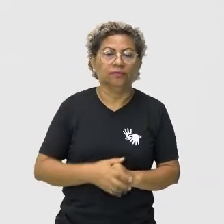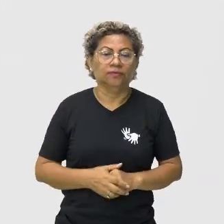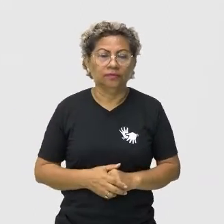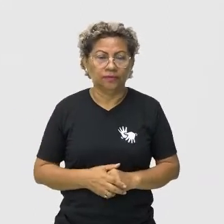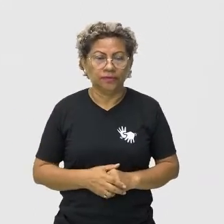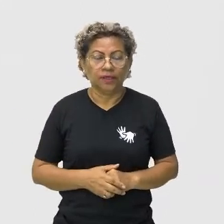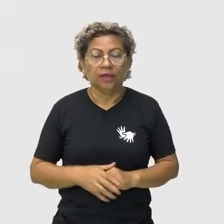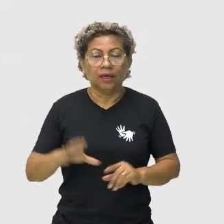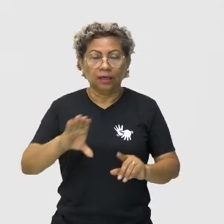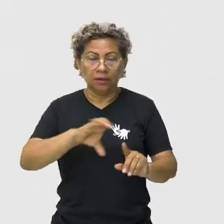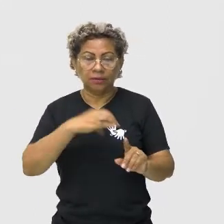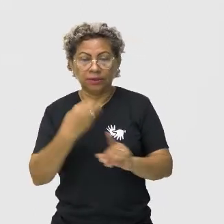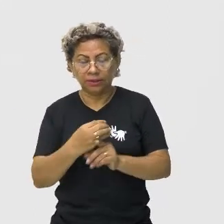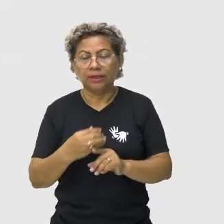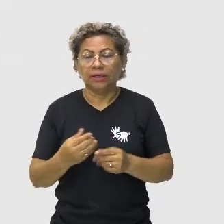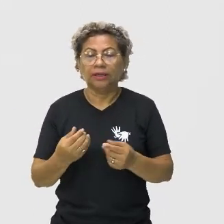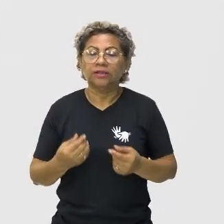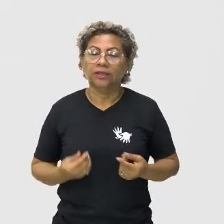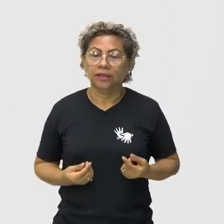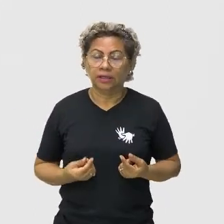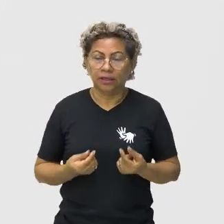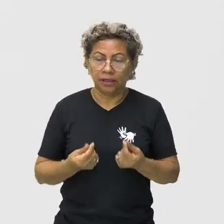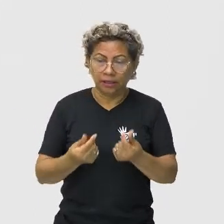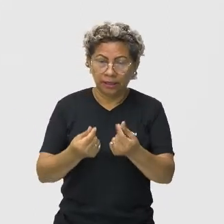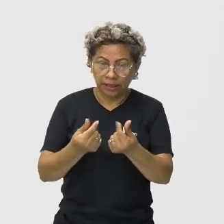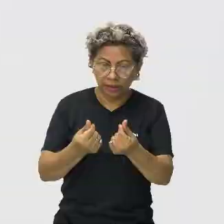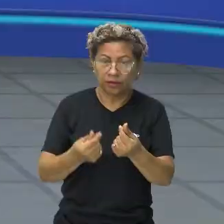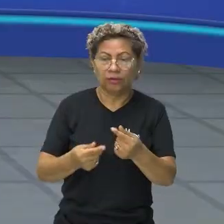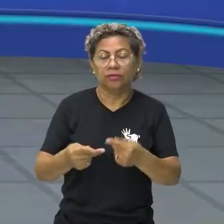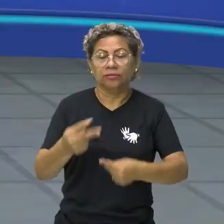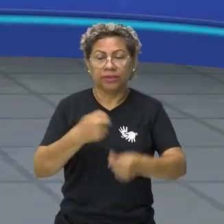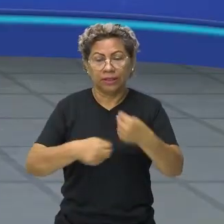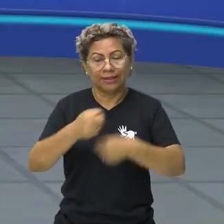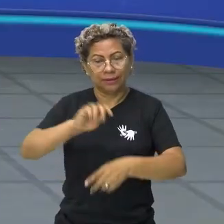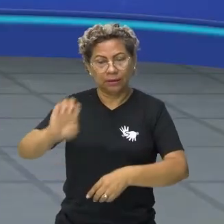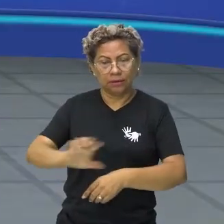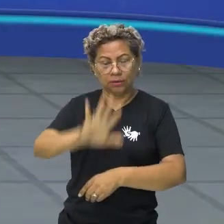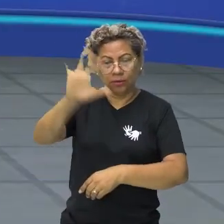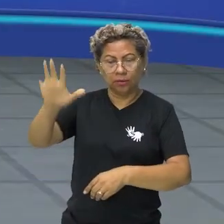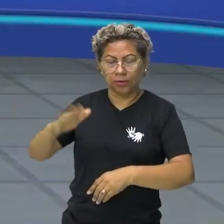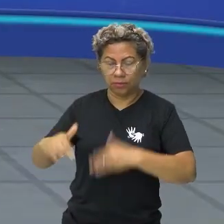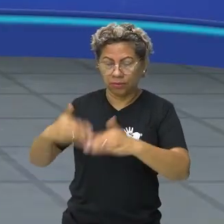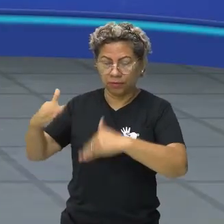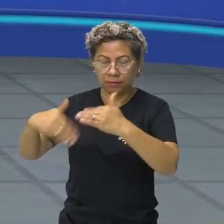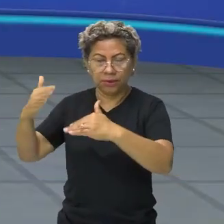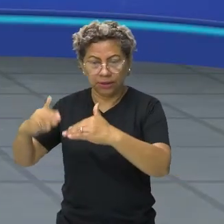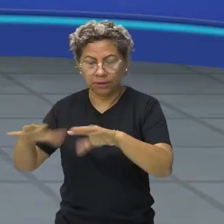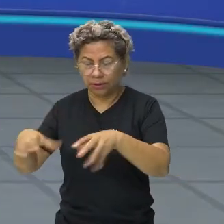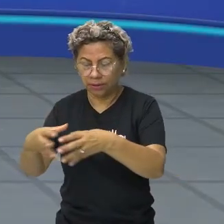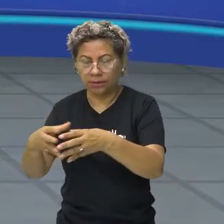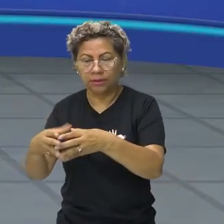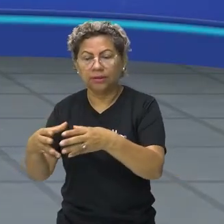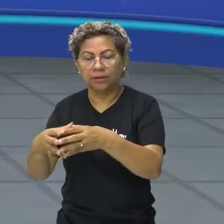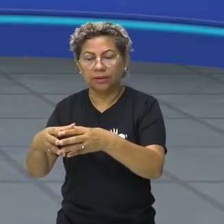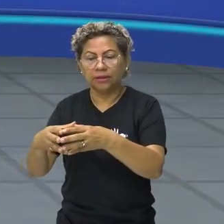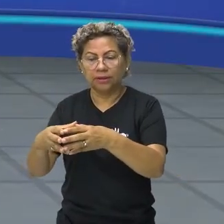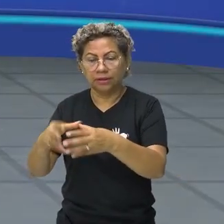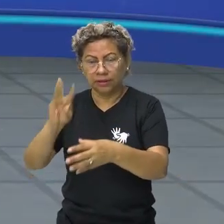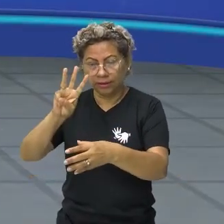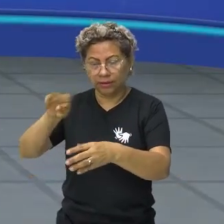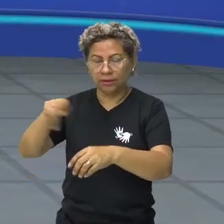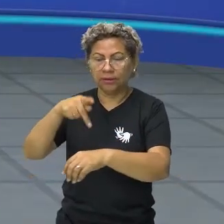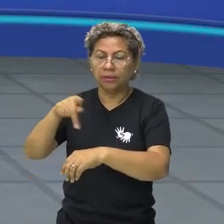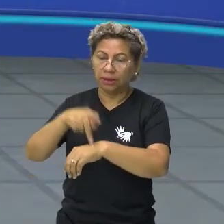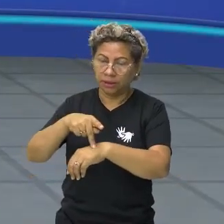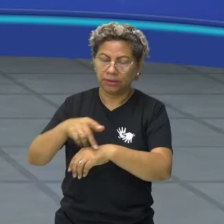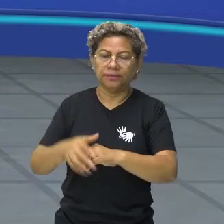Econômica Europeia, né? Com o desenvolvimento desses países, tá? Mas, além de ter, né, esse